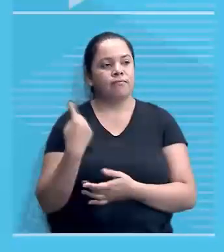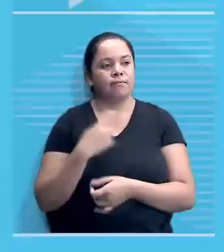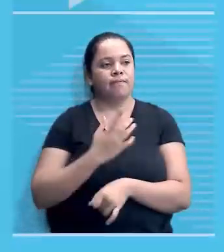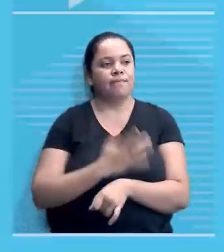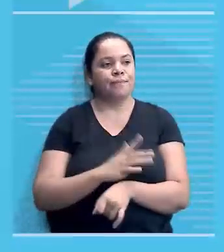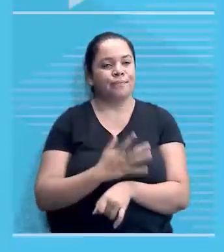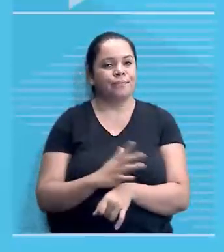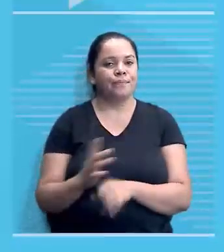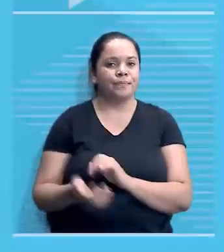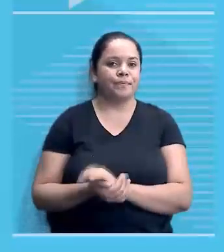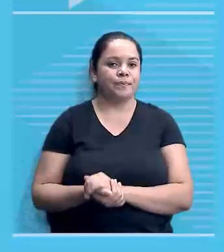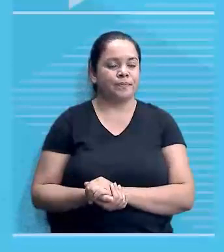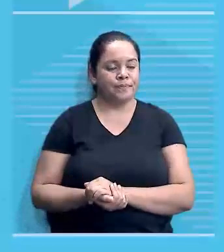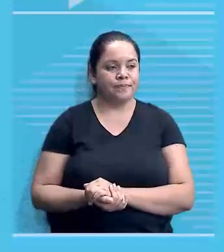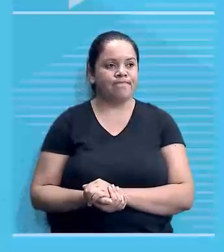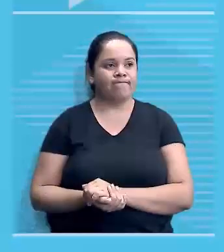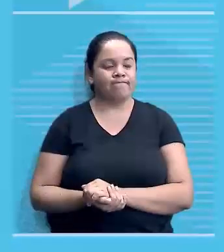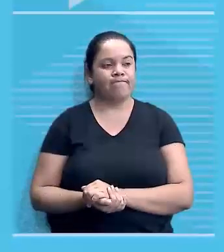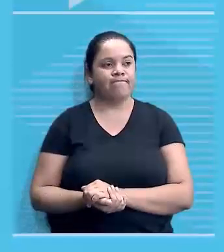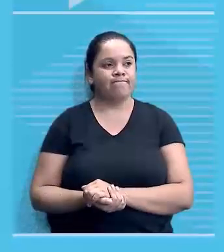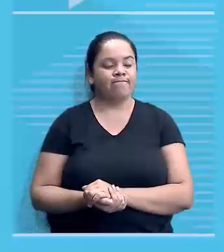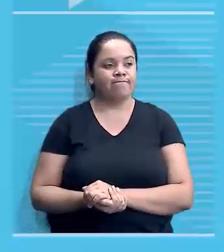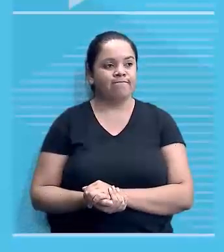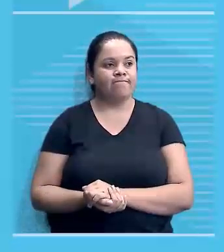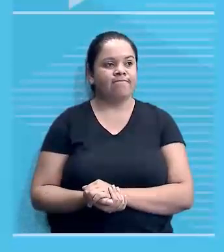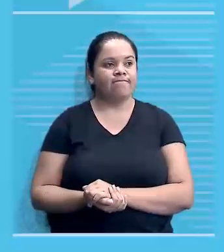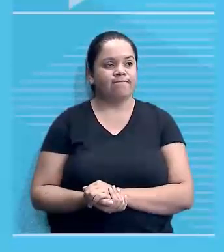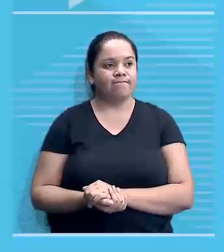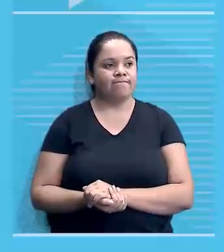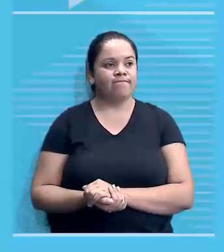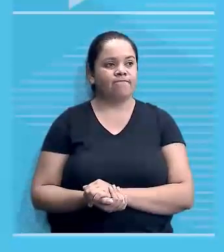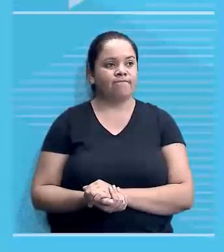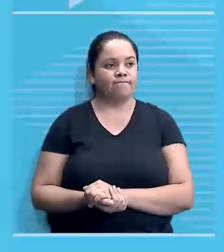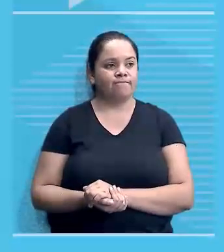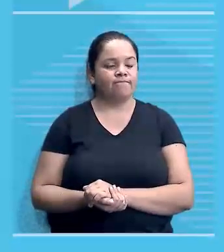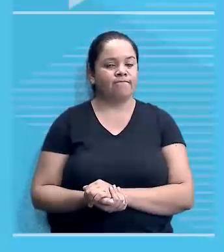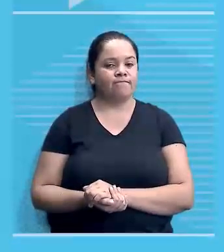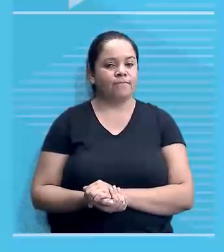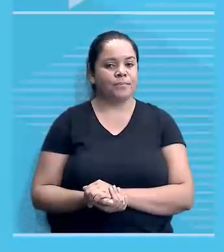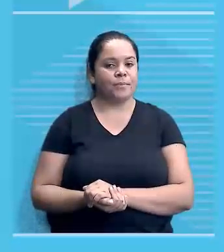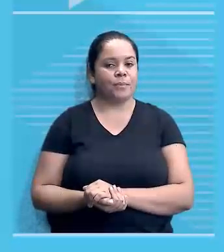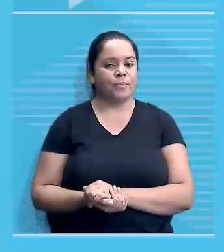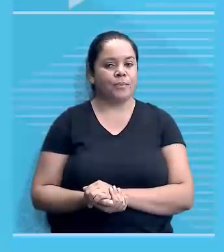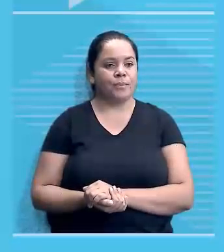vamos treinar Então olha só gente